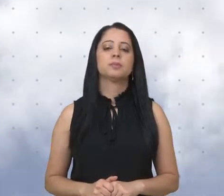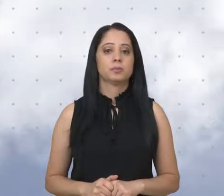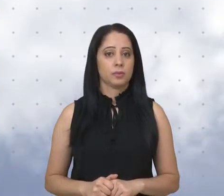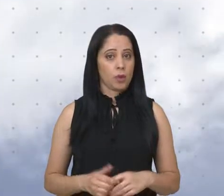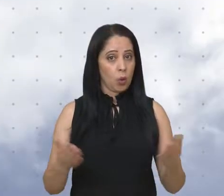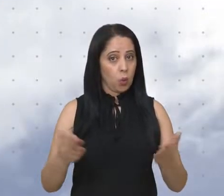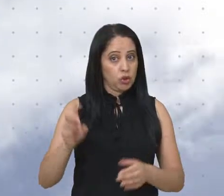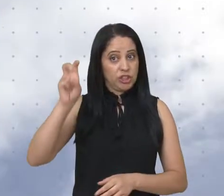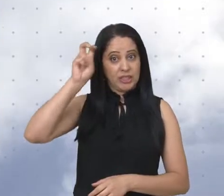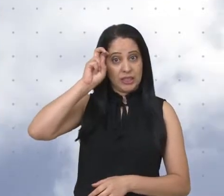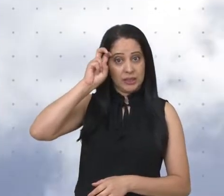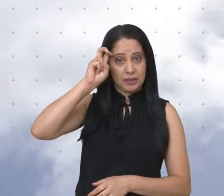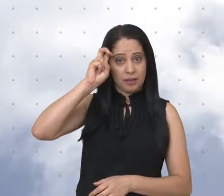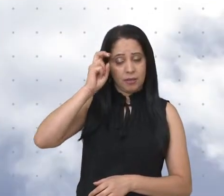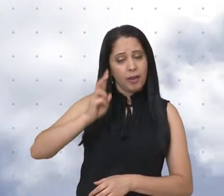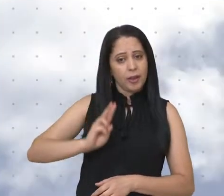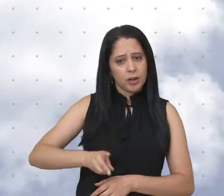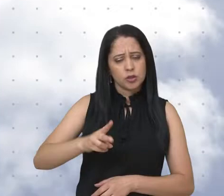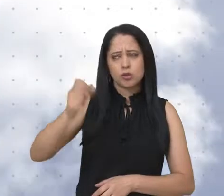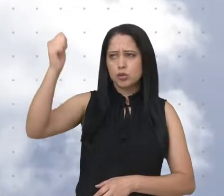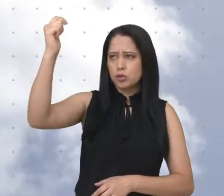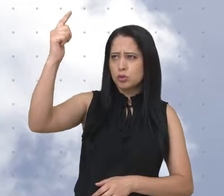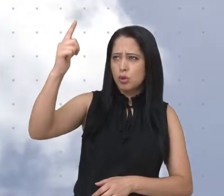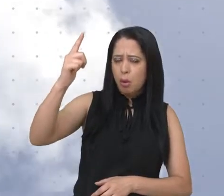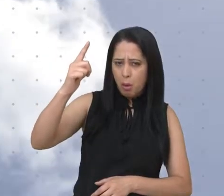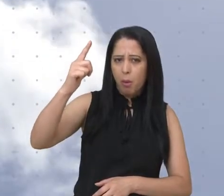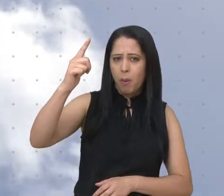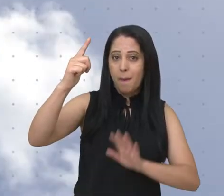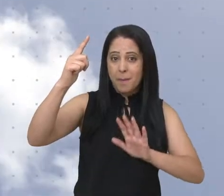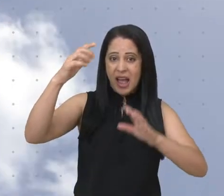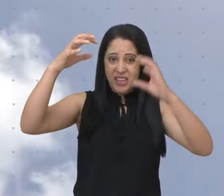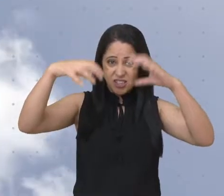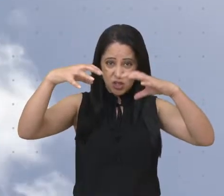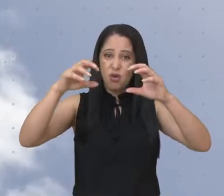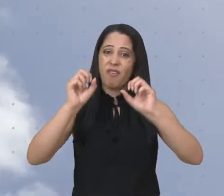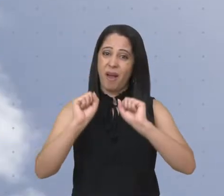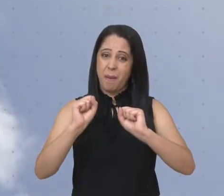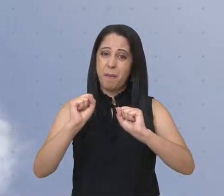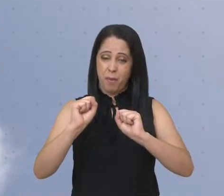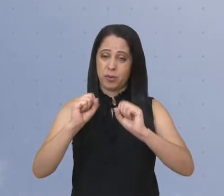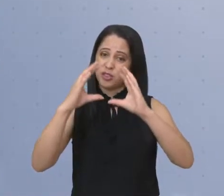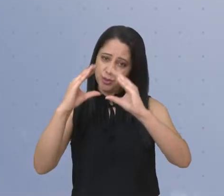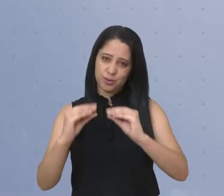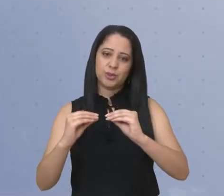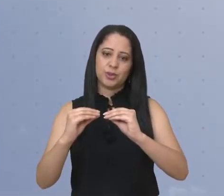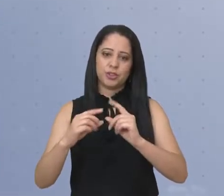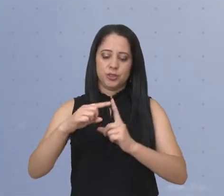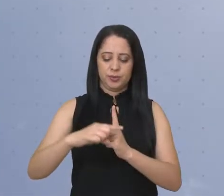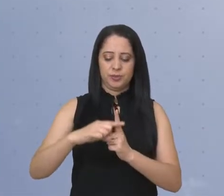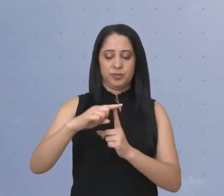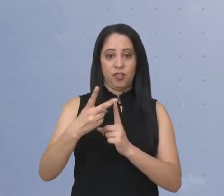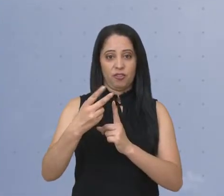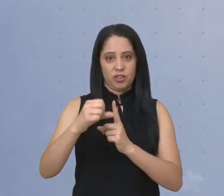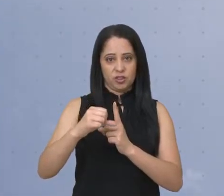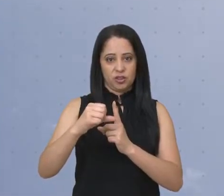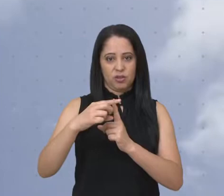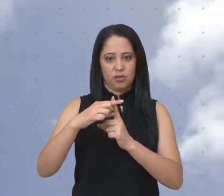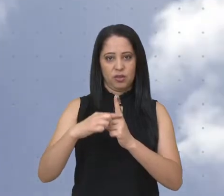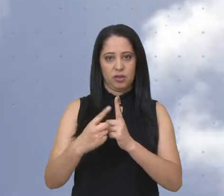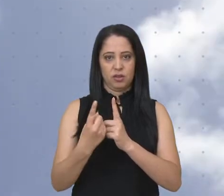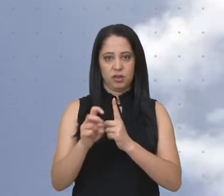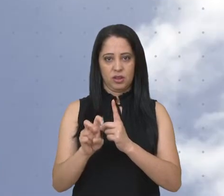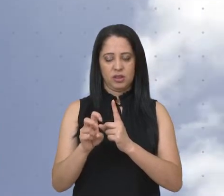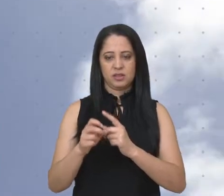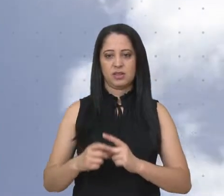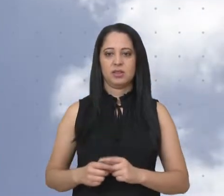A tarde desta quinta-feira permanece ensolarada, mas com chances de chuva até o fim da noite. A máxima é de 29 graus